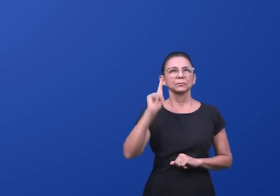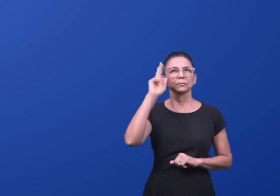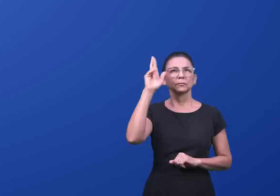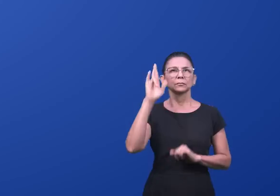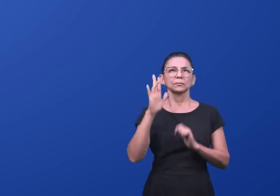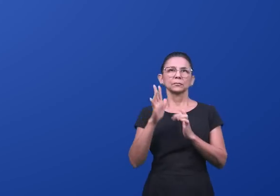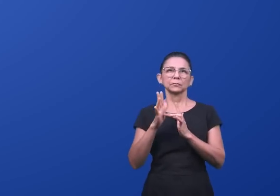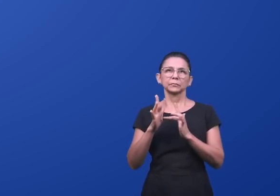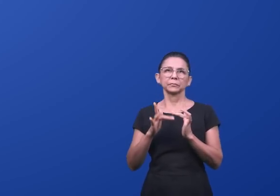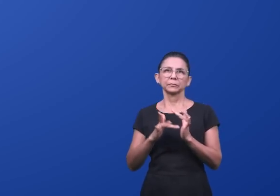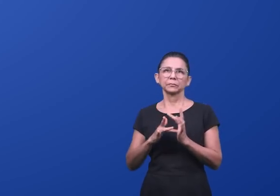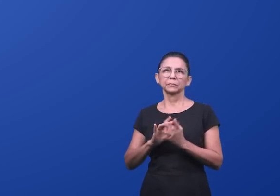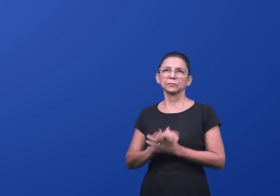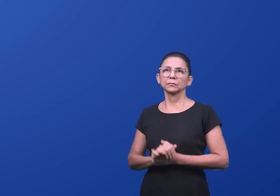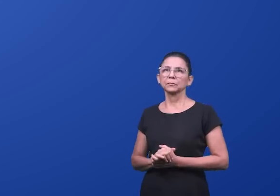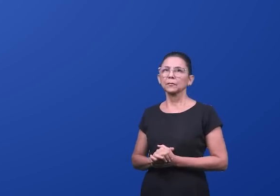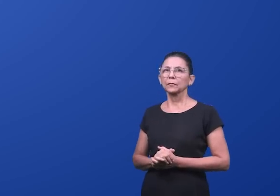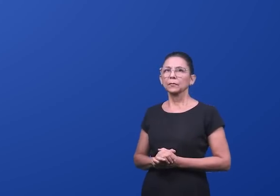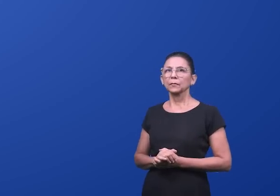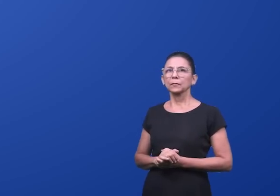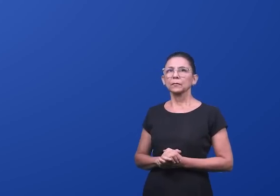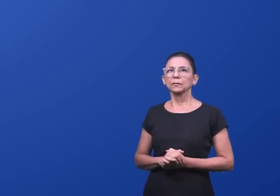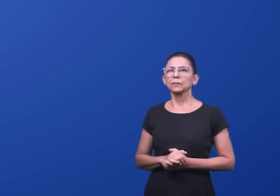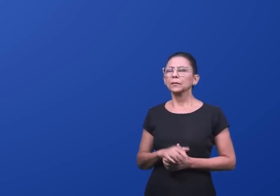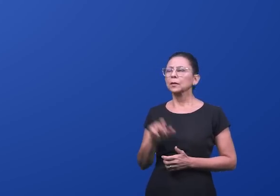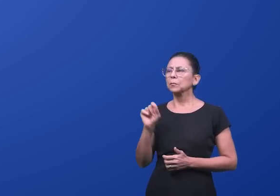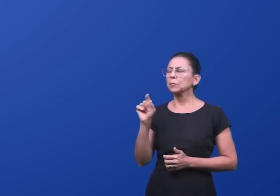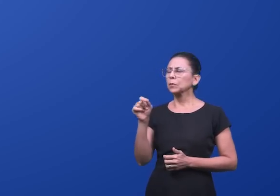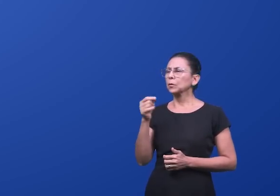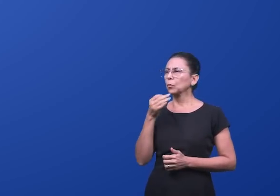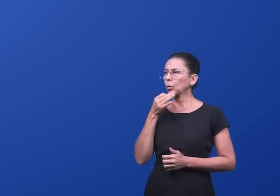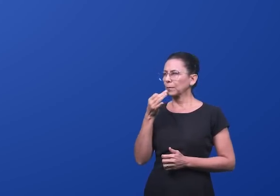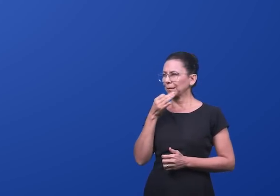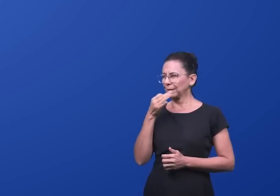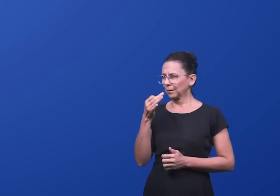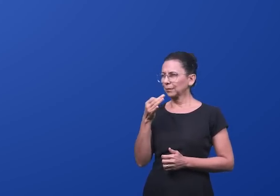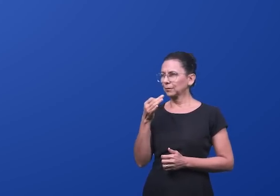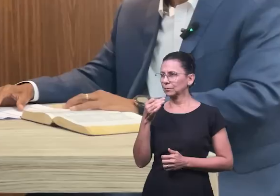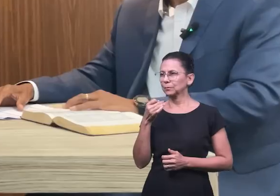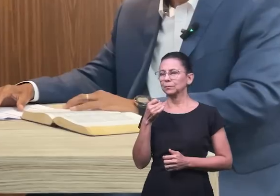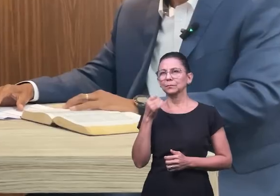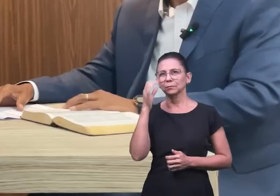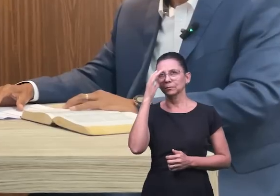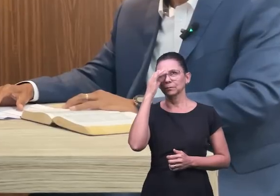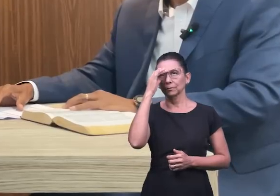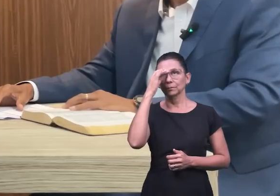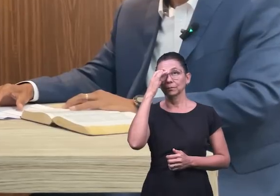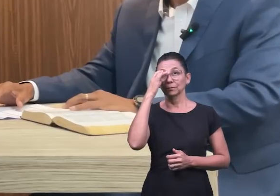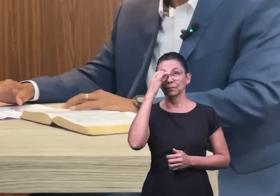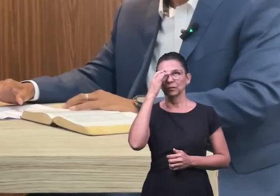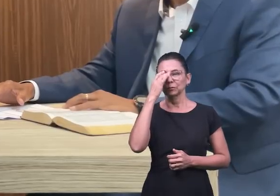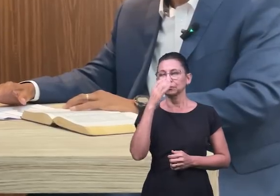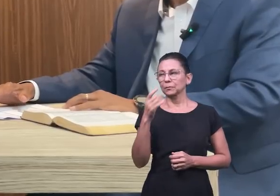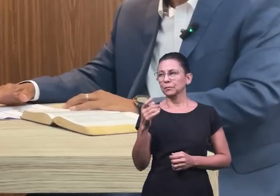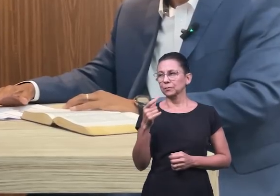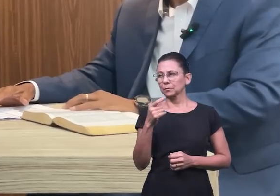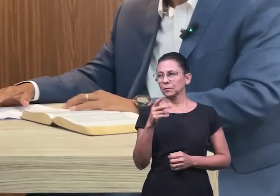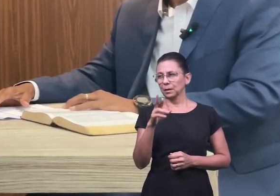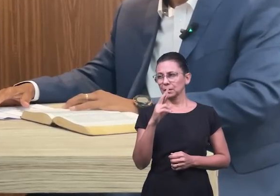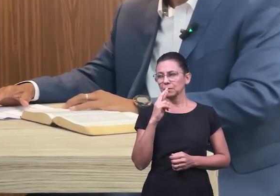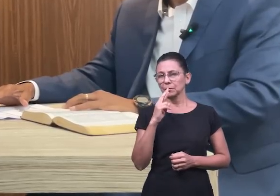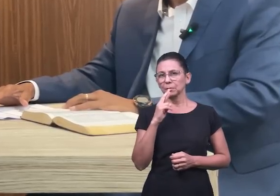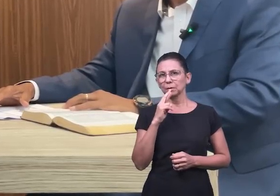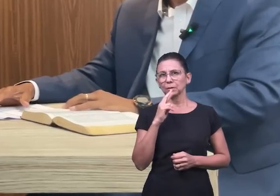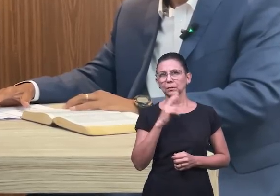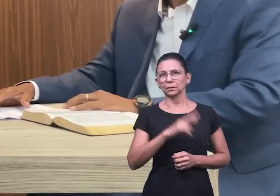admirada e querida pelo seu amado. A paz do Senhor Jesus, irmãos. Pastor Albino, seu